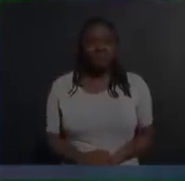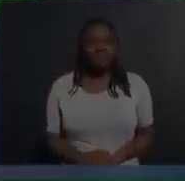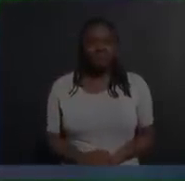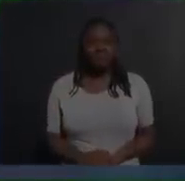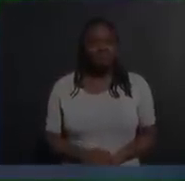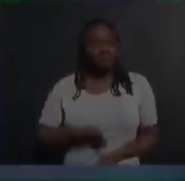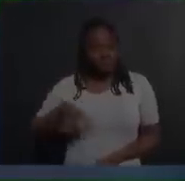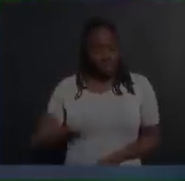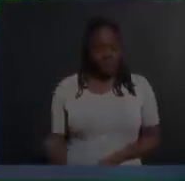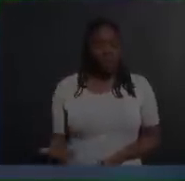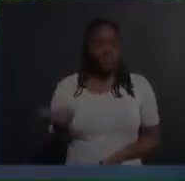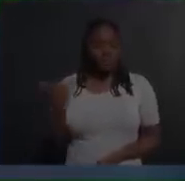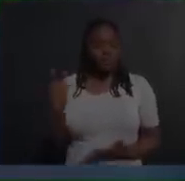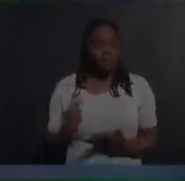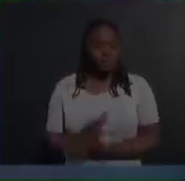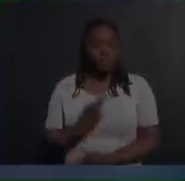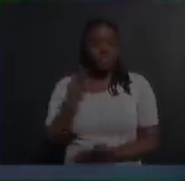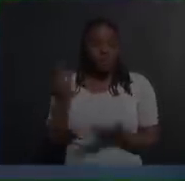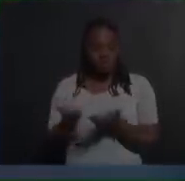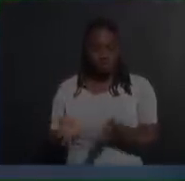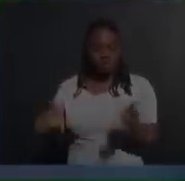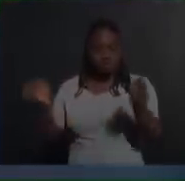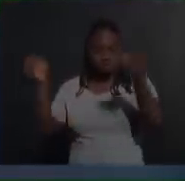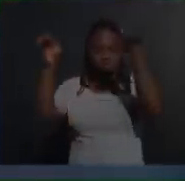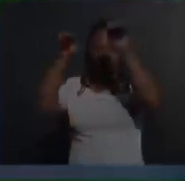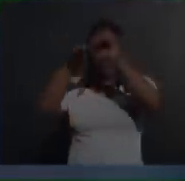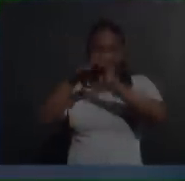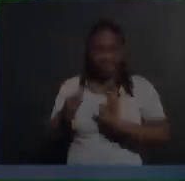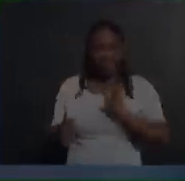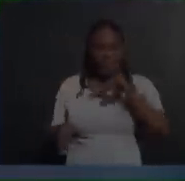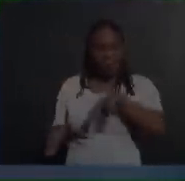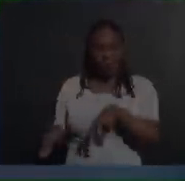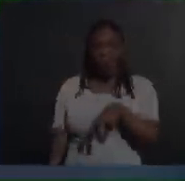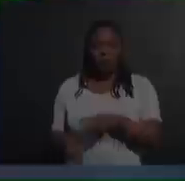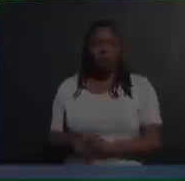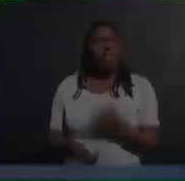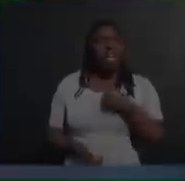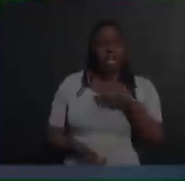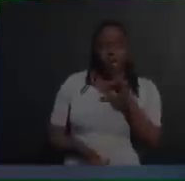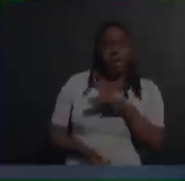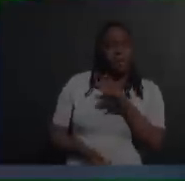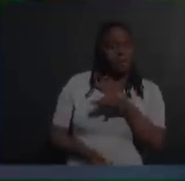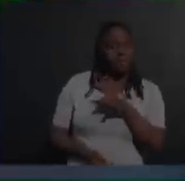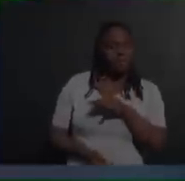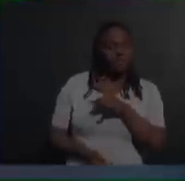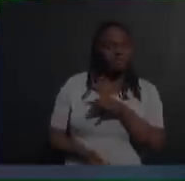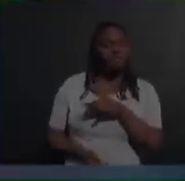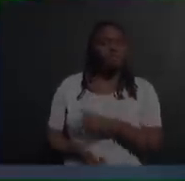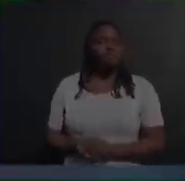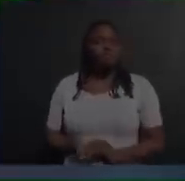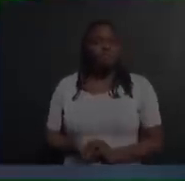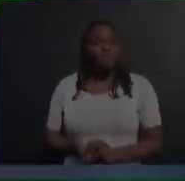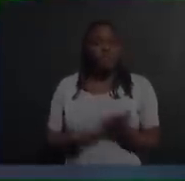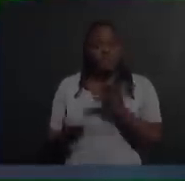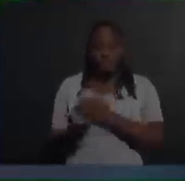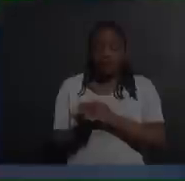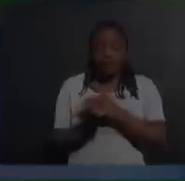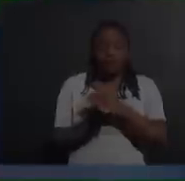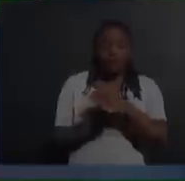Surgiu a oportunidade para a gente andar de balão. E como eu tinha muito medo de andar de balão, eu comecei